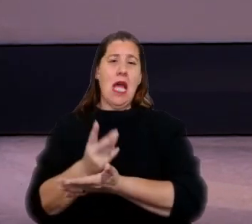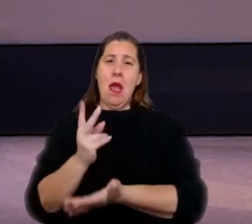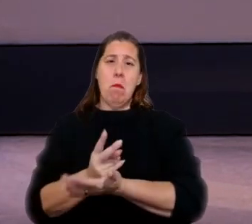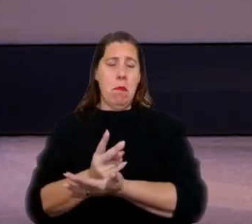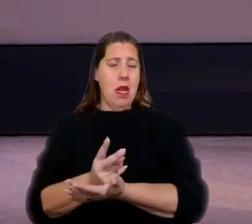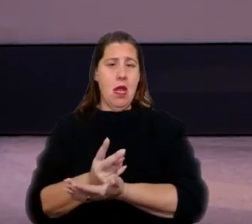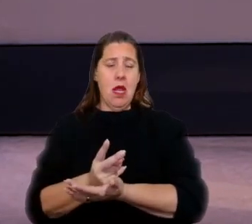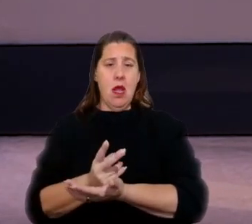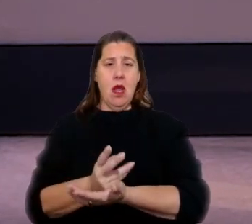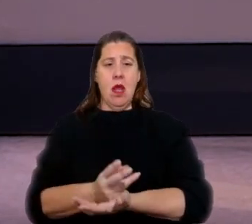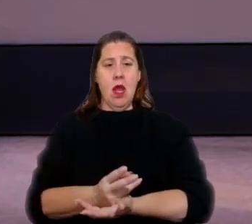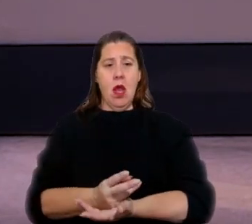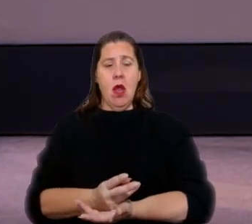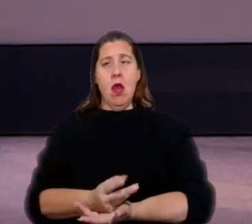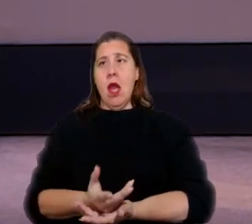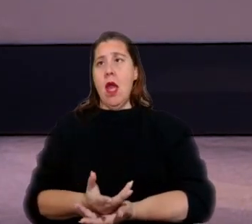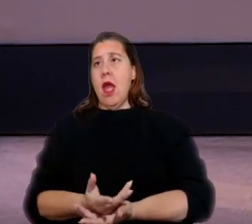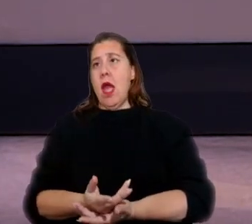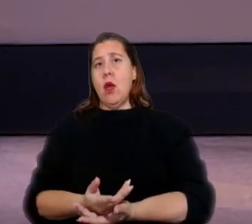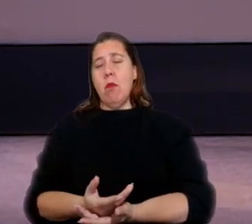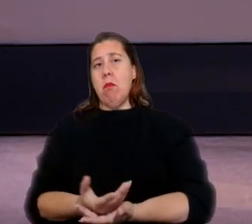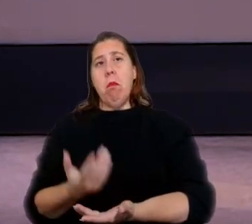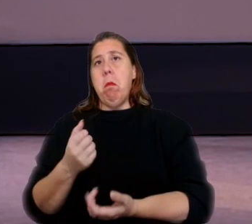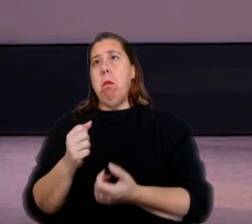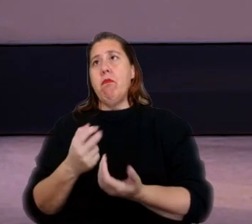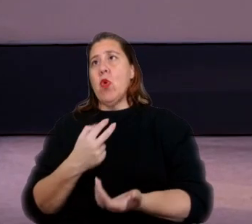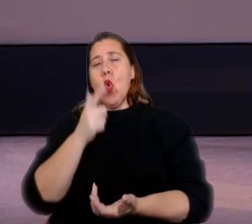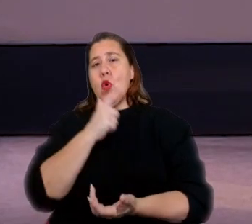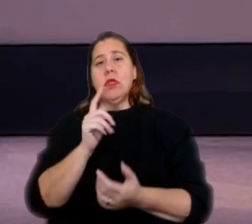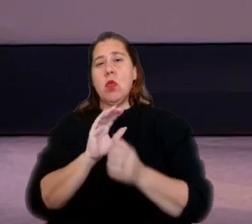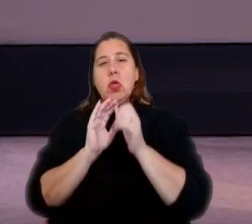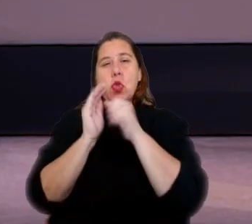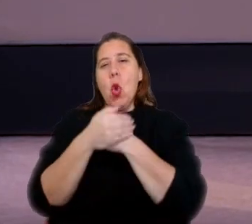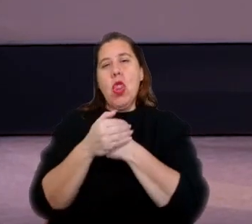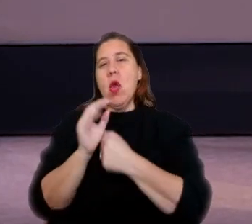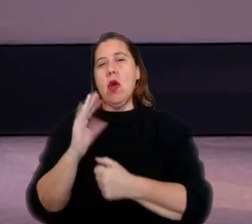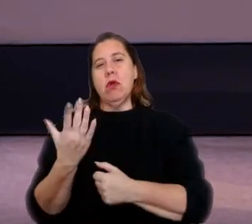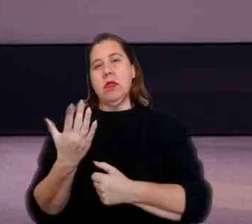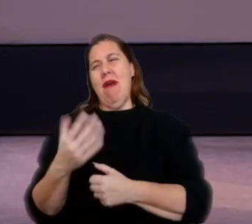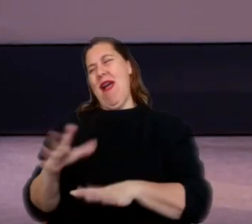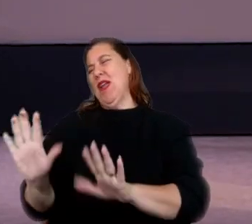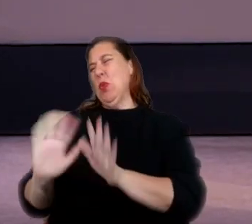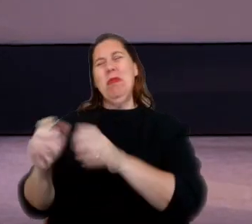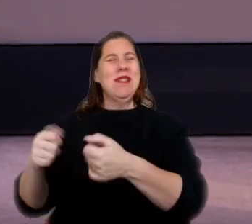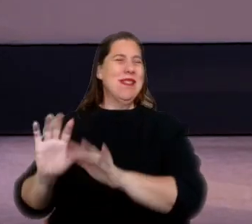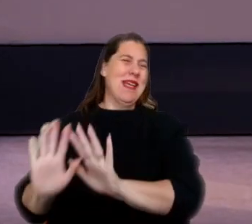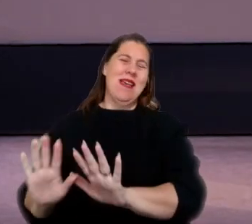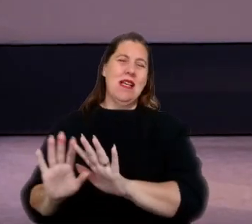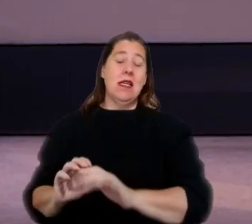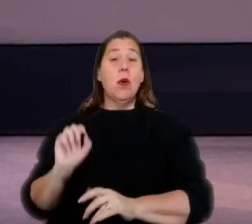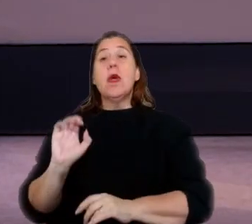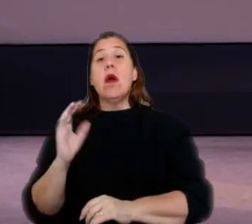Sempre, não tem essa história, né, de negar o que aconteceu, de ai, não foi tanto, para que isso,